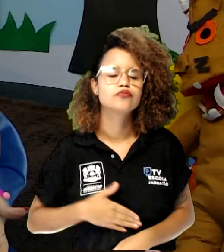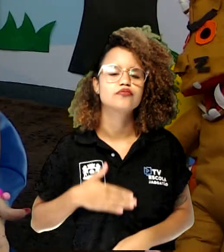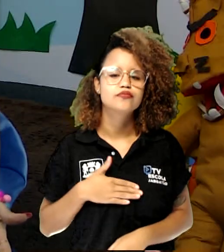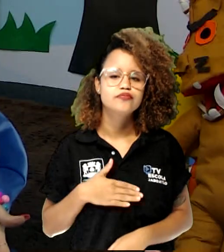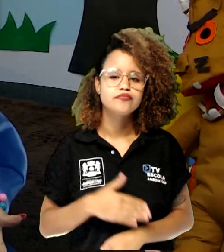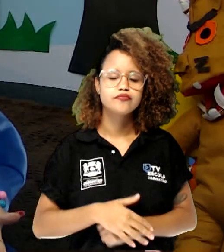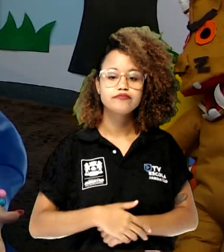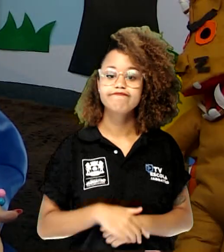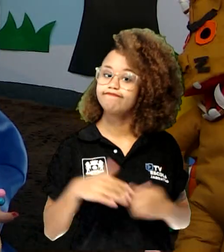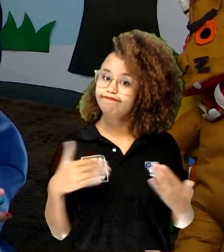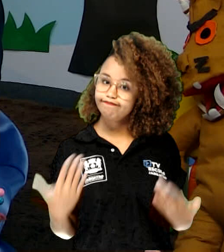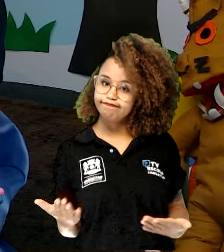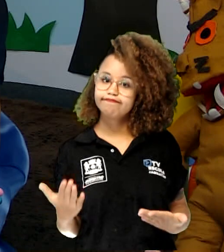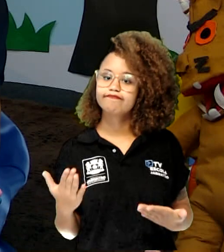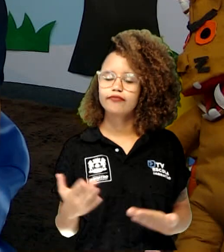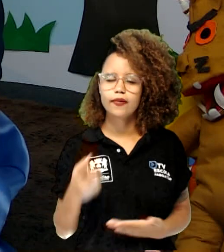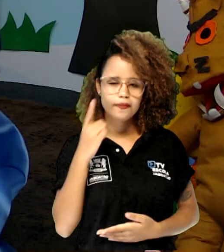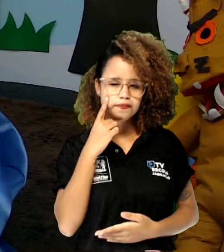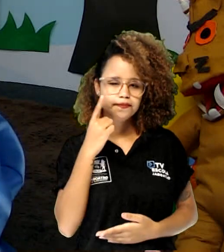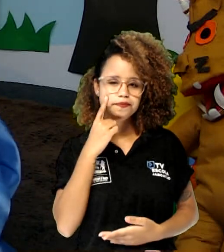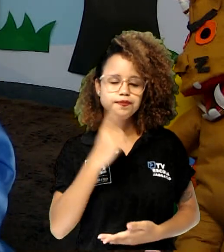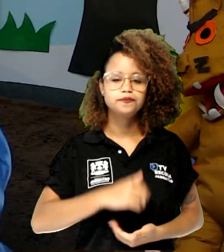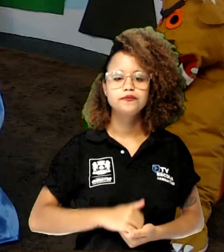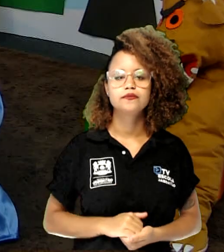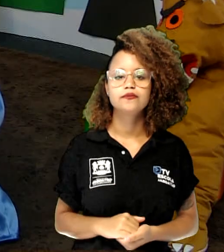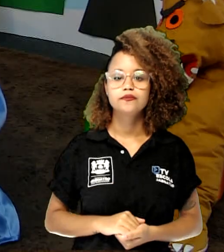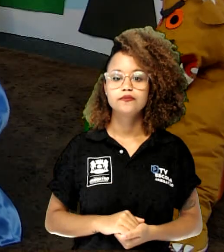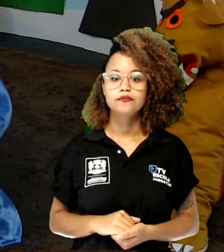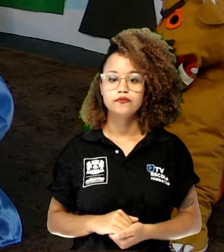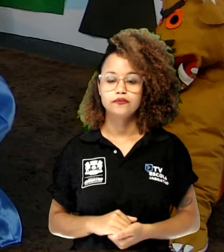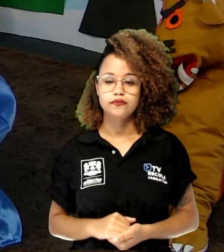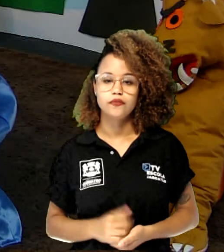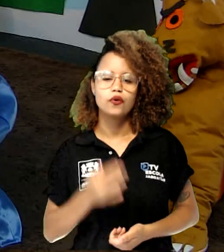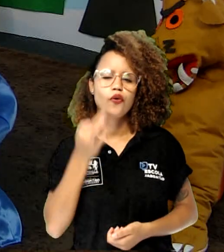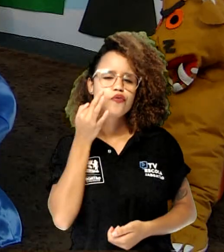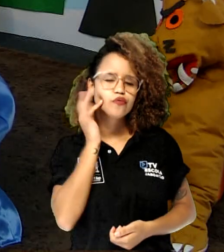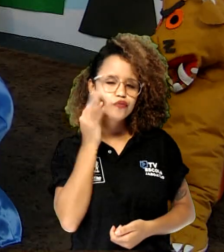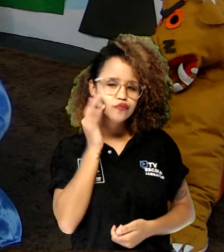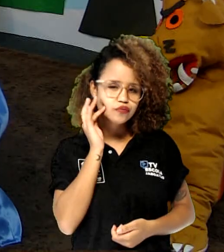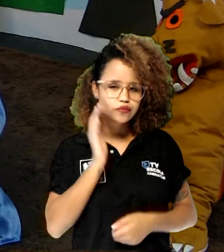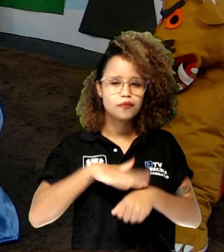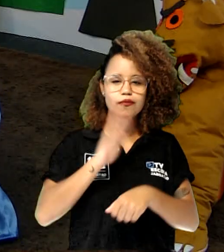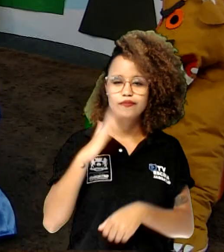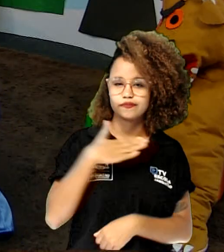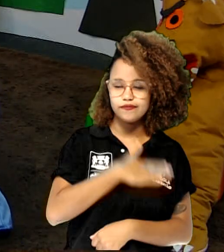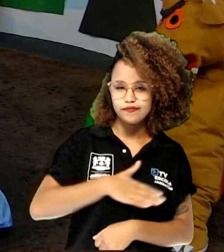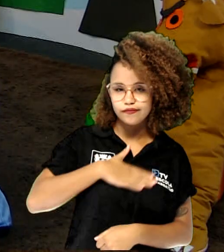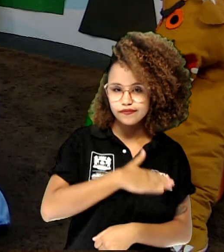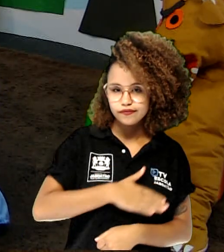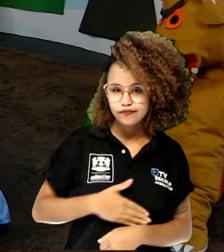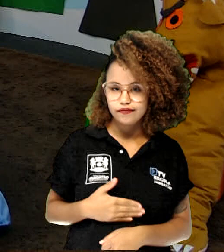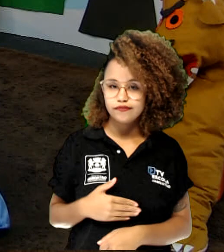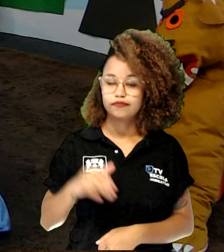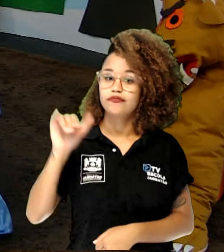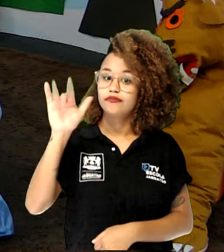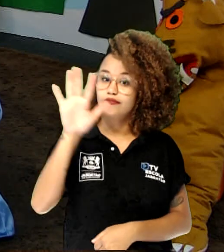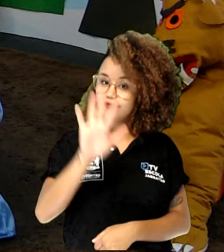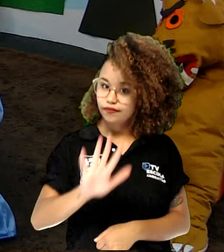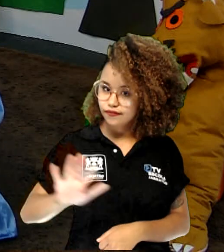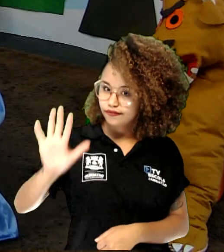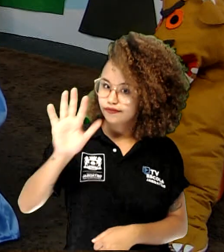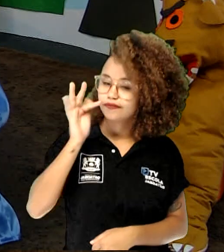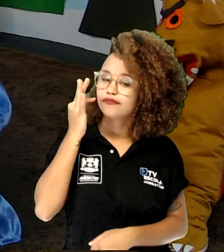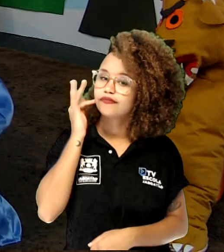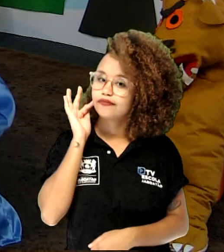preferida? Então, observem. Frutas preferidas, as imagens das